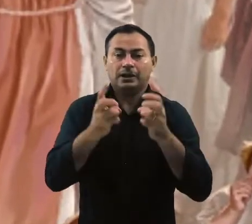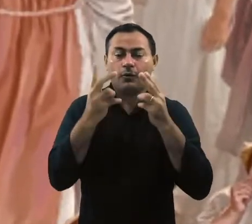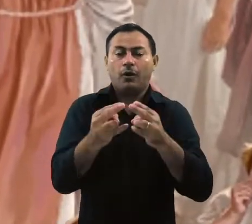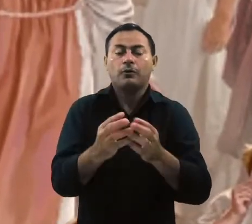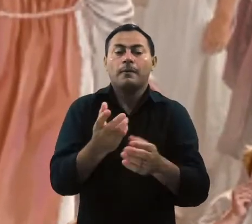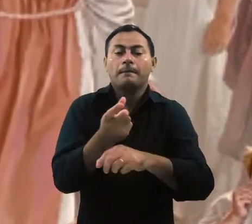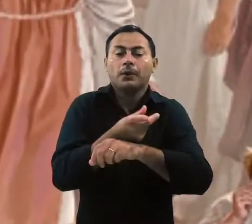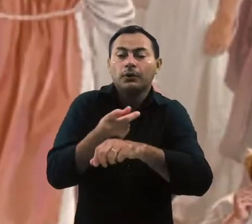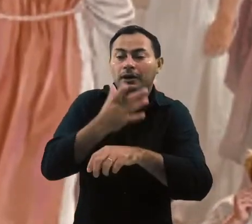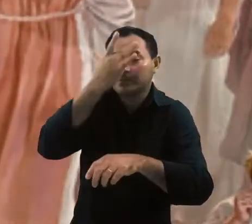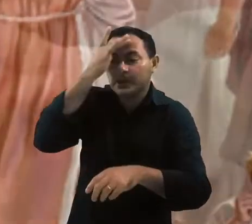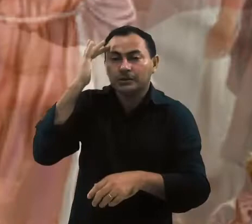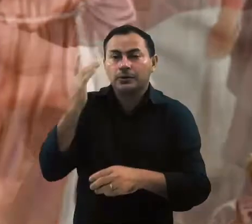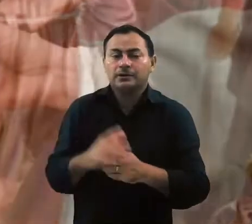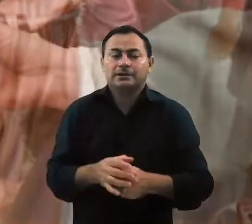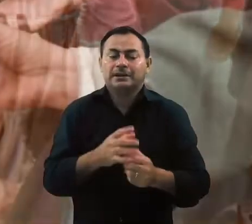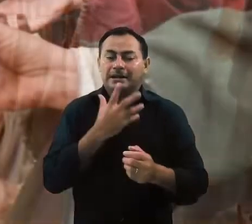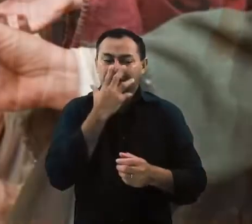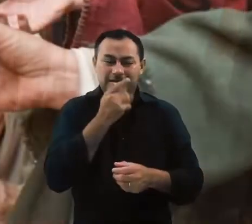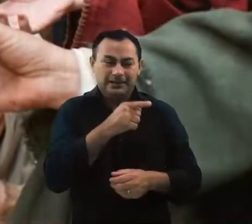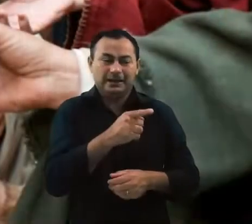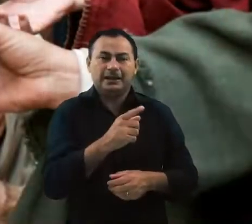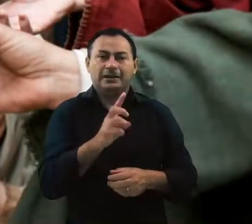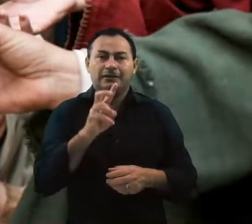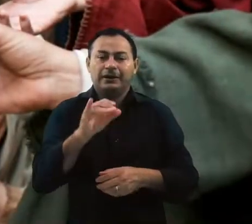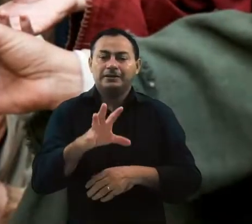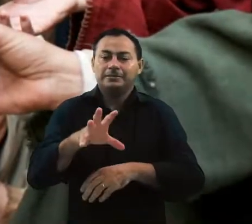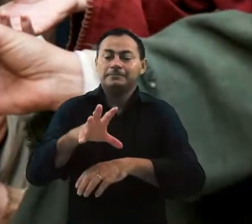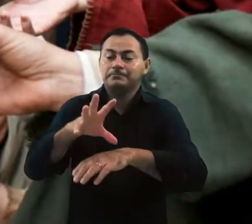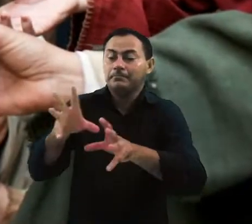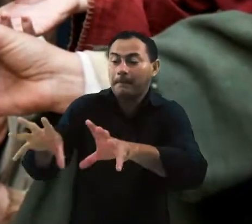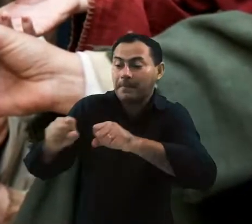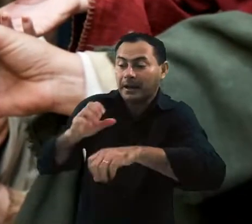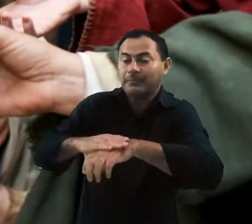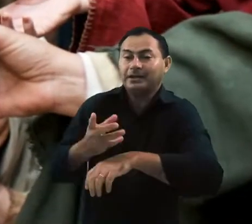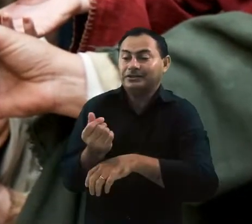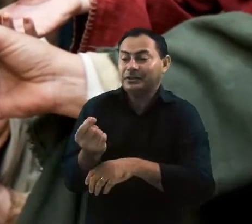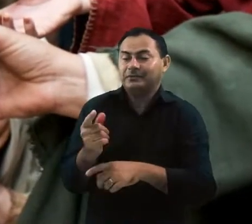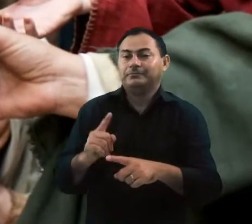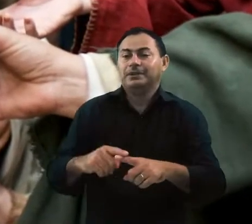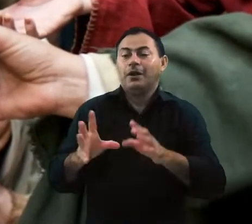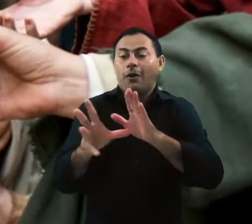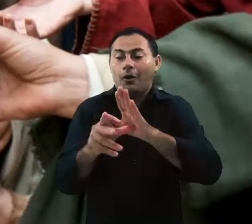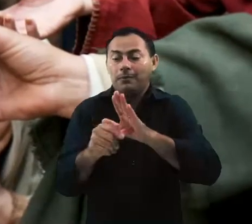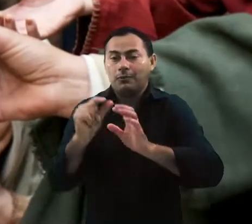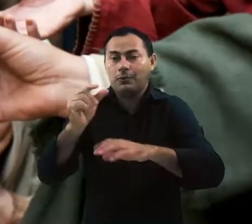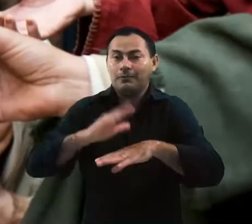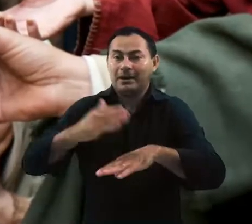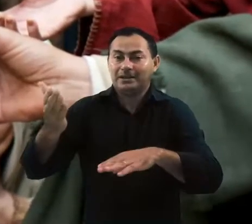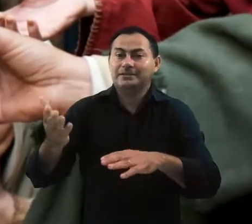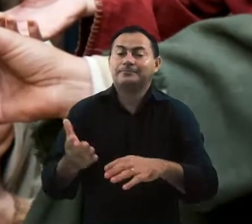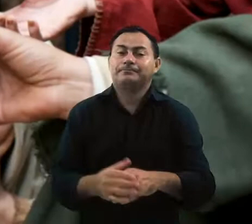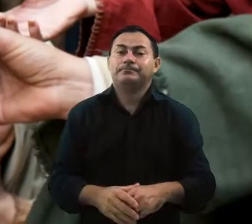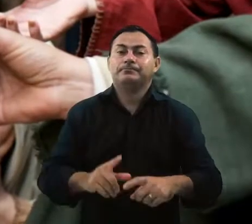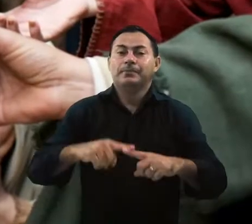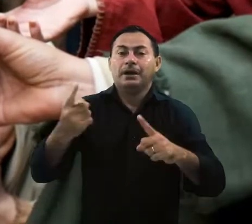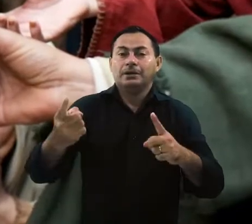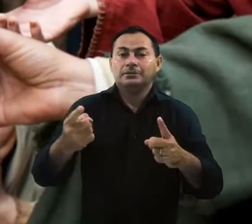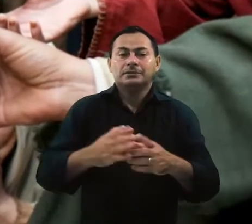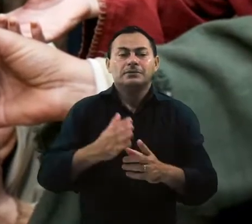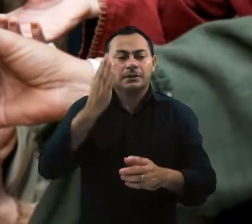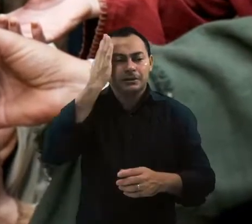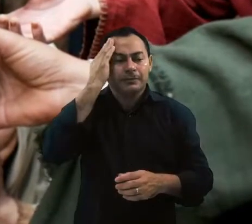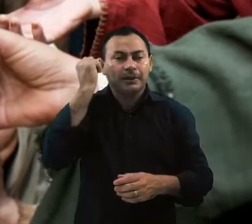coisa quando ele começou a procurar as pessoas elas devem ter achado que ele ia pegar mais dinheiro dela ia roubar um pouco